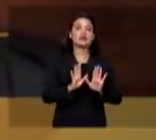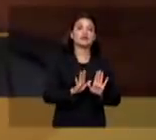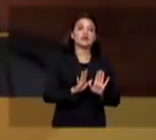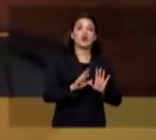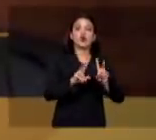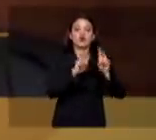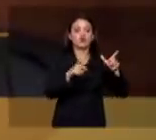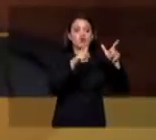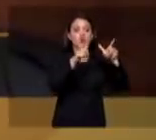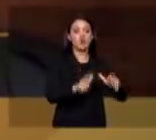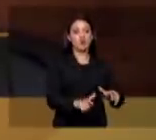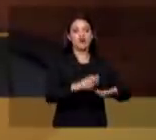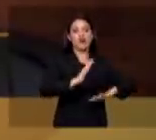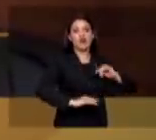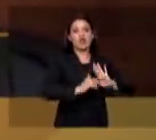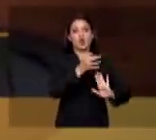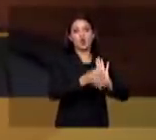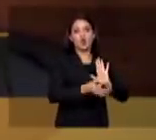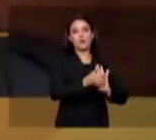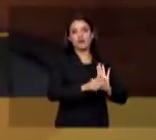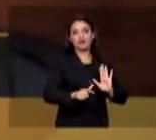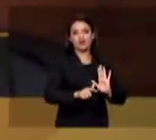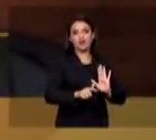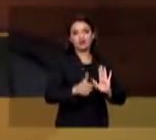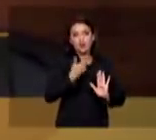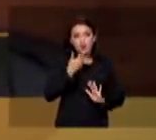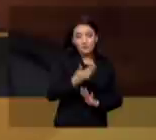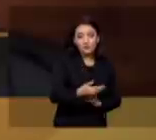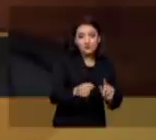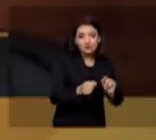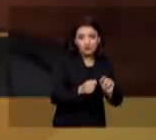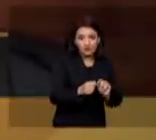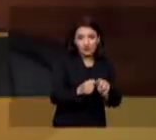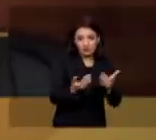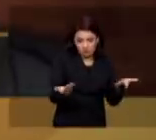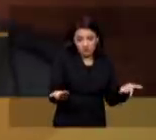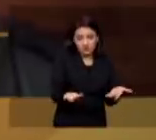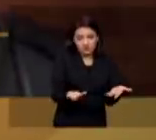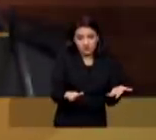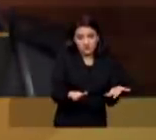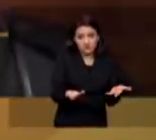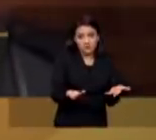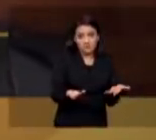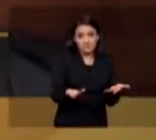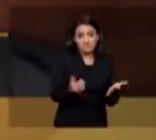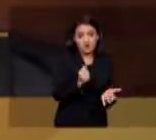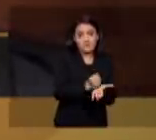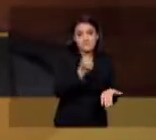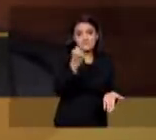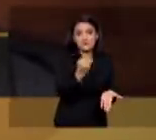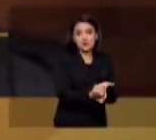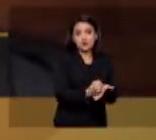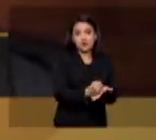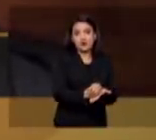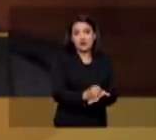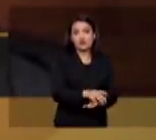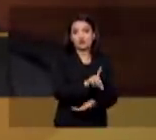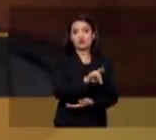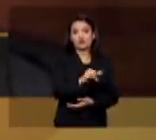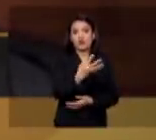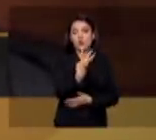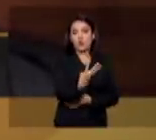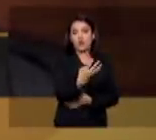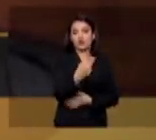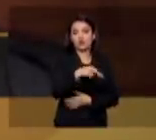de incompetência do juízo, objeto dos presentes autos, foi protocolada apenas em